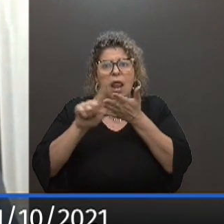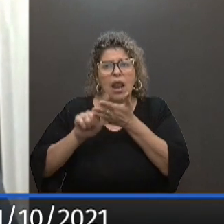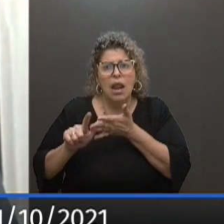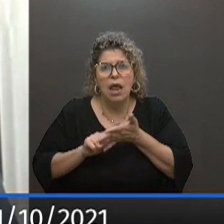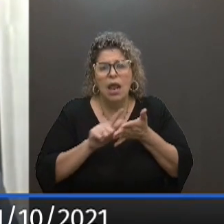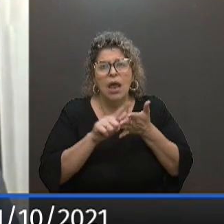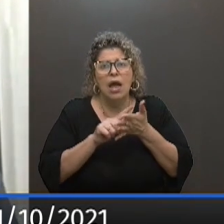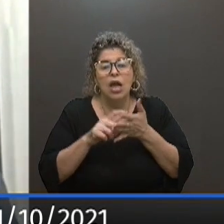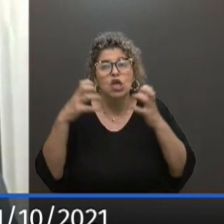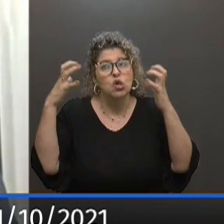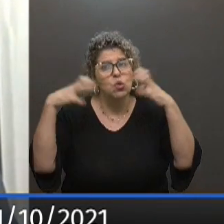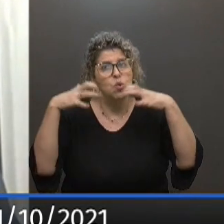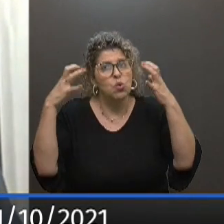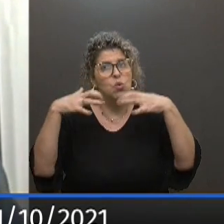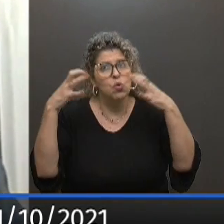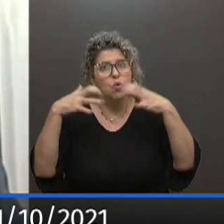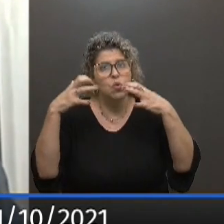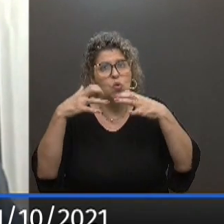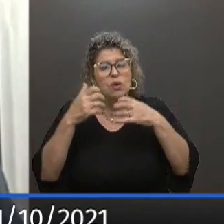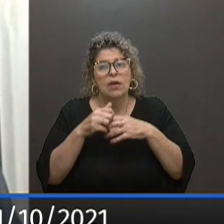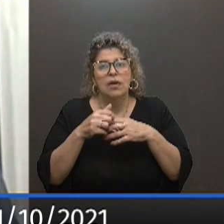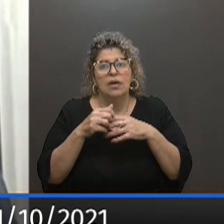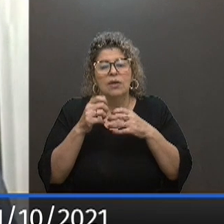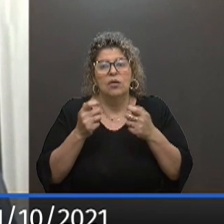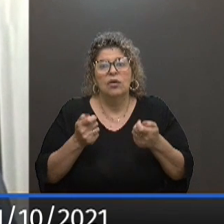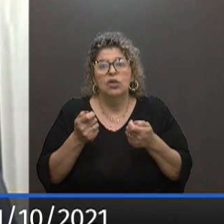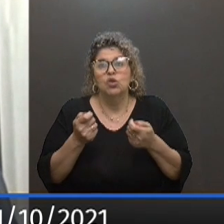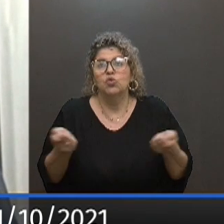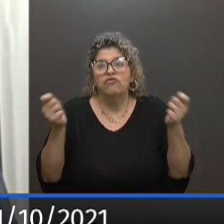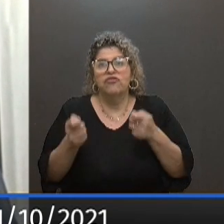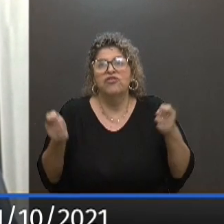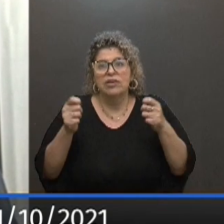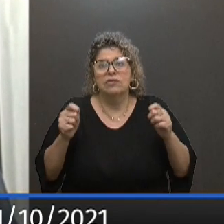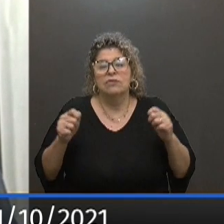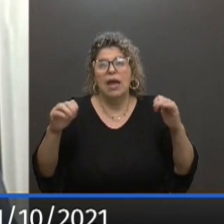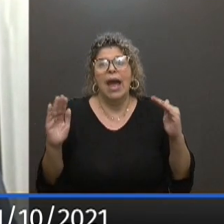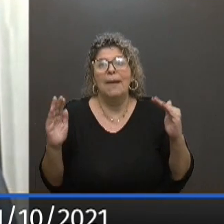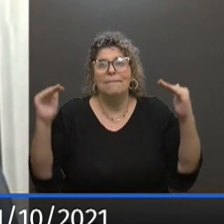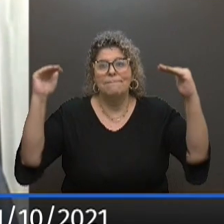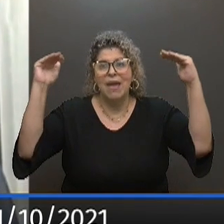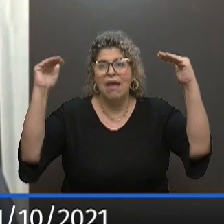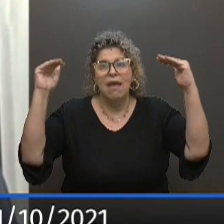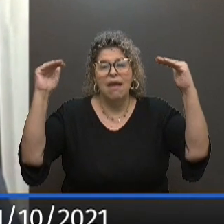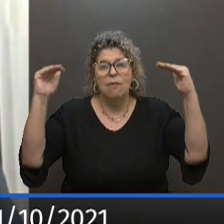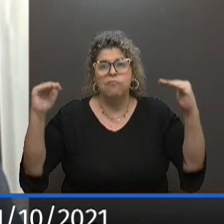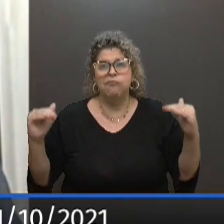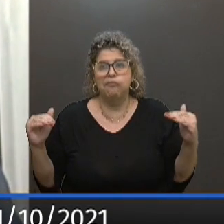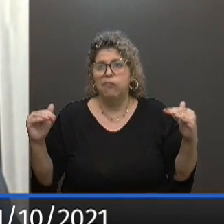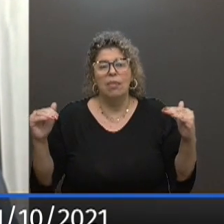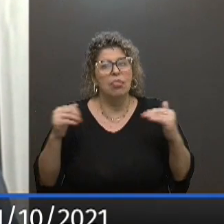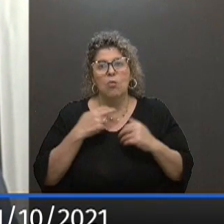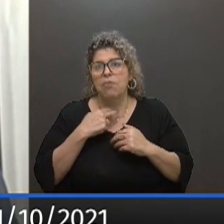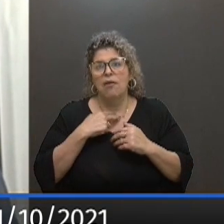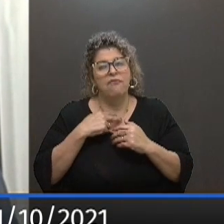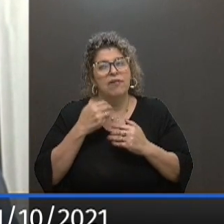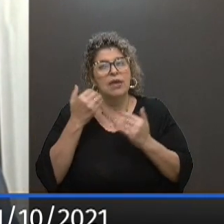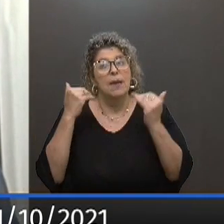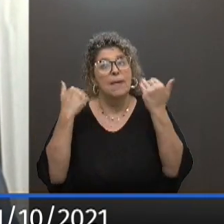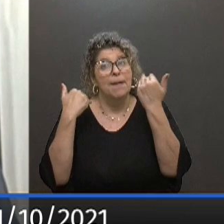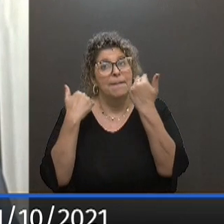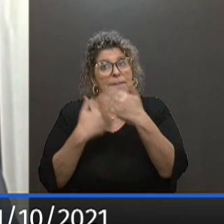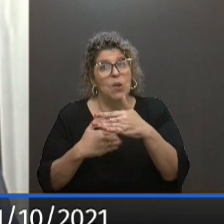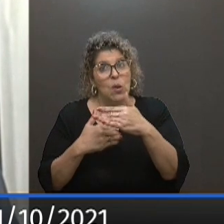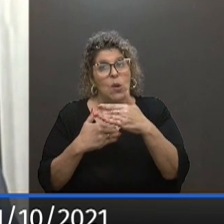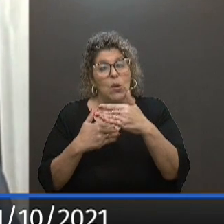a quando chover se não desce para deixar os vidros abertos as provas acabavam não sendo realizadas por que